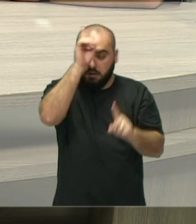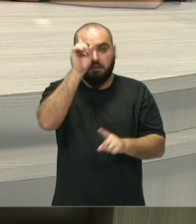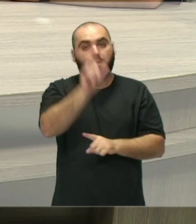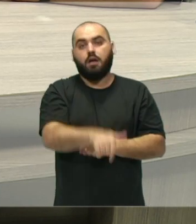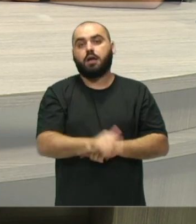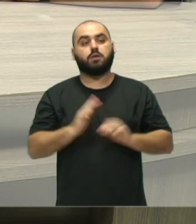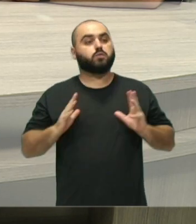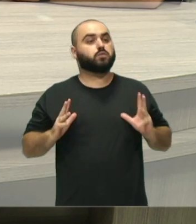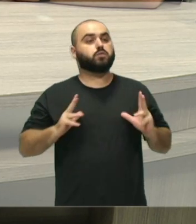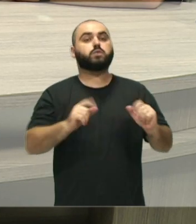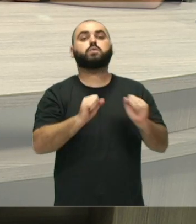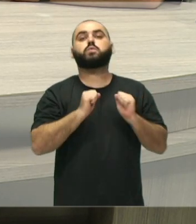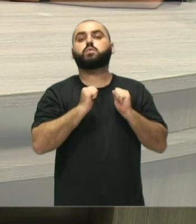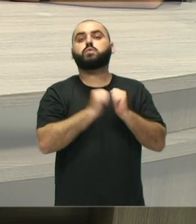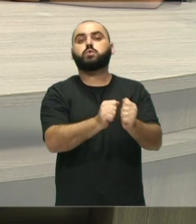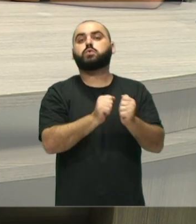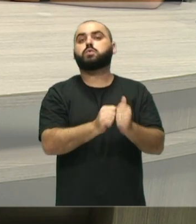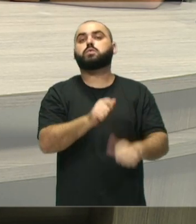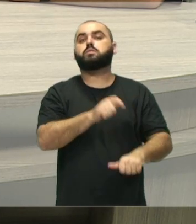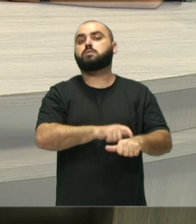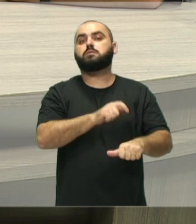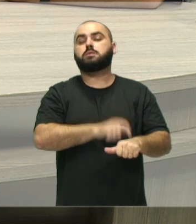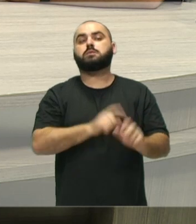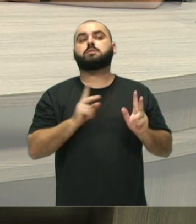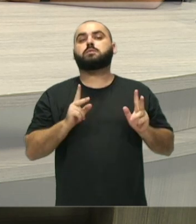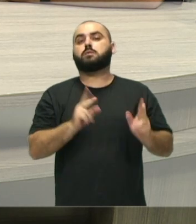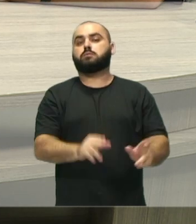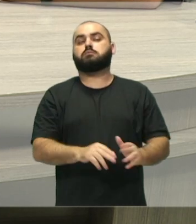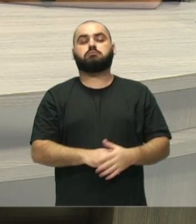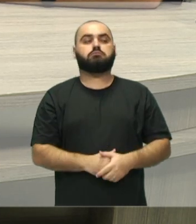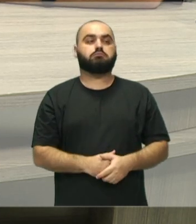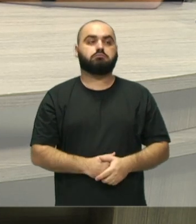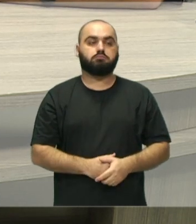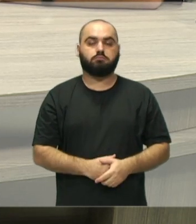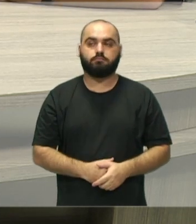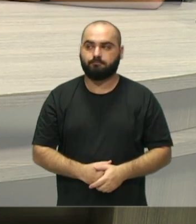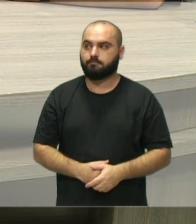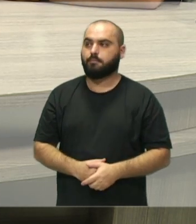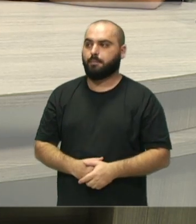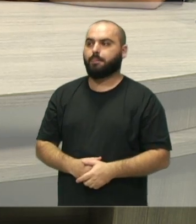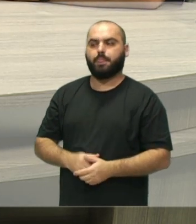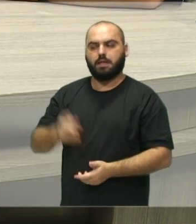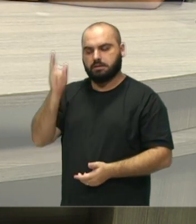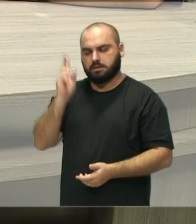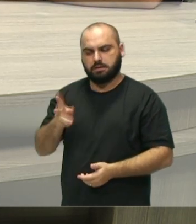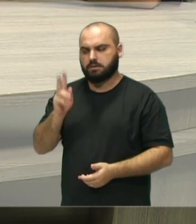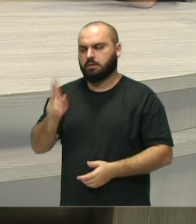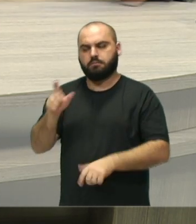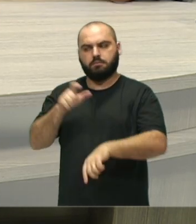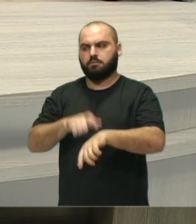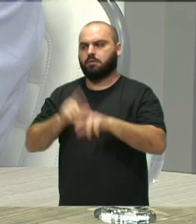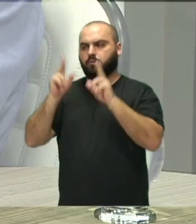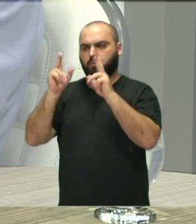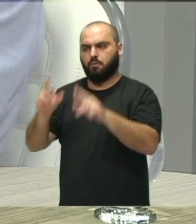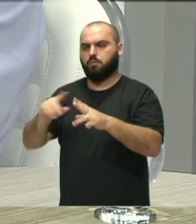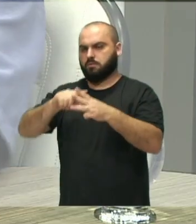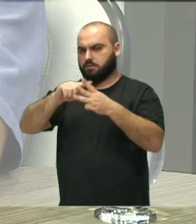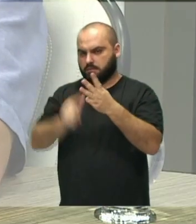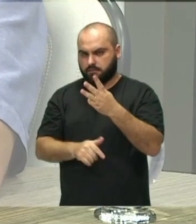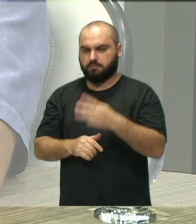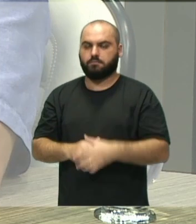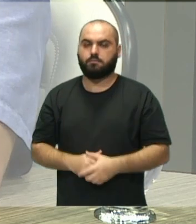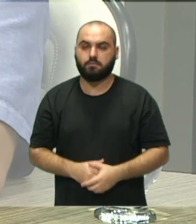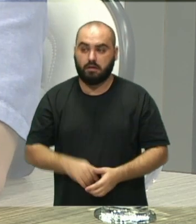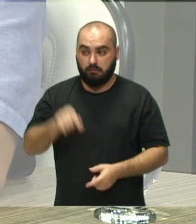tocá-los todos concomitantemente ao mesmo tempo? Sempre ao mesmo tempo. Na realidade, o projeto